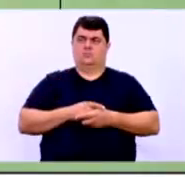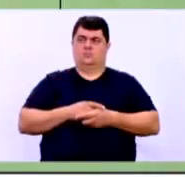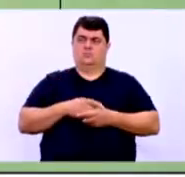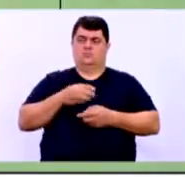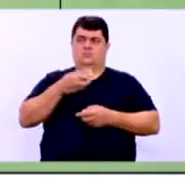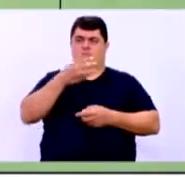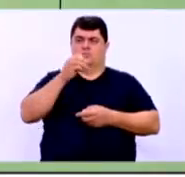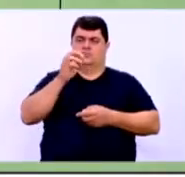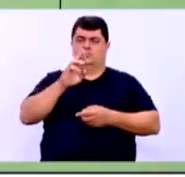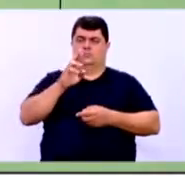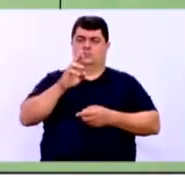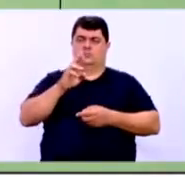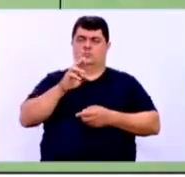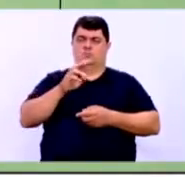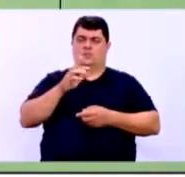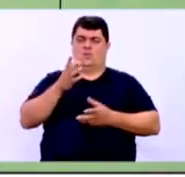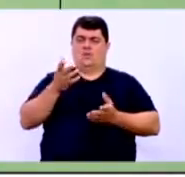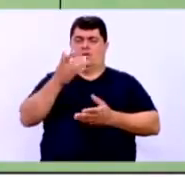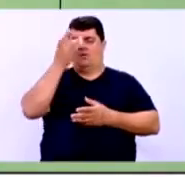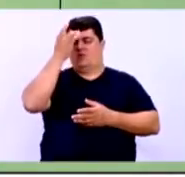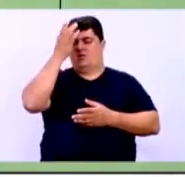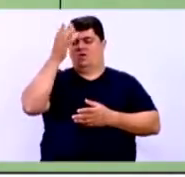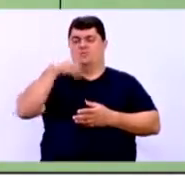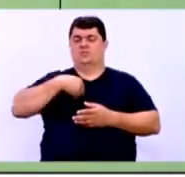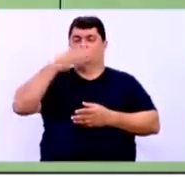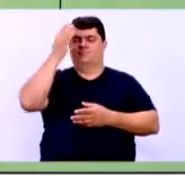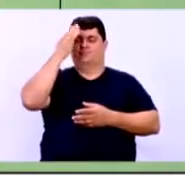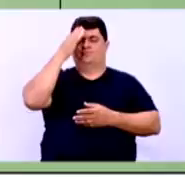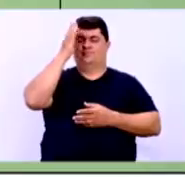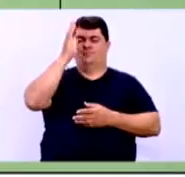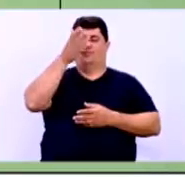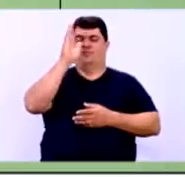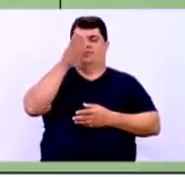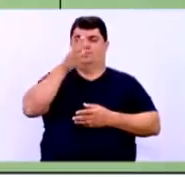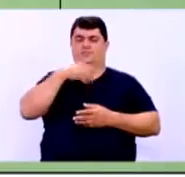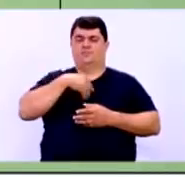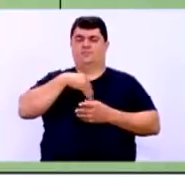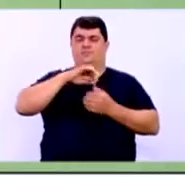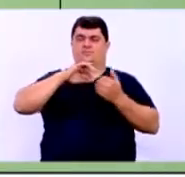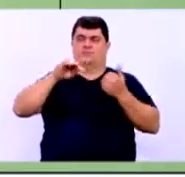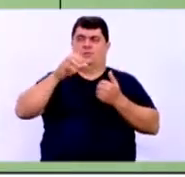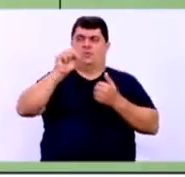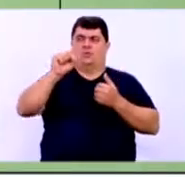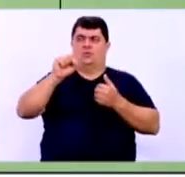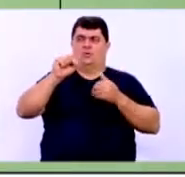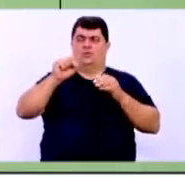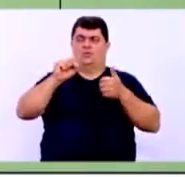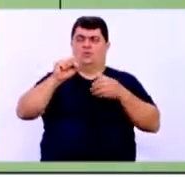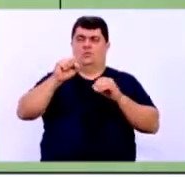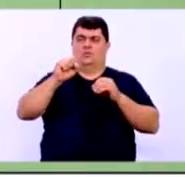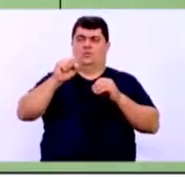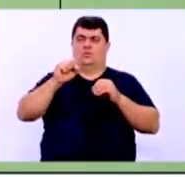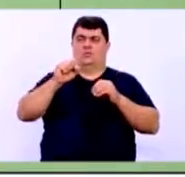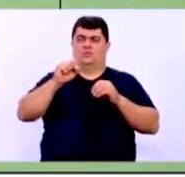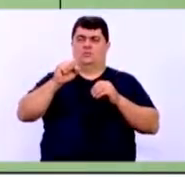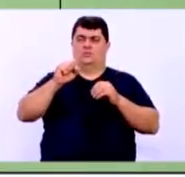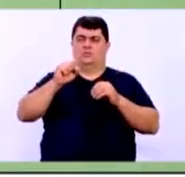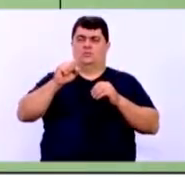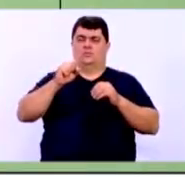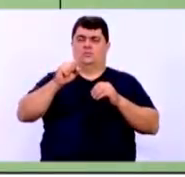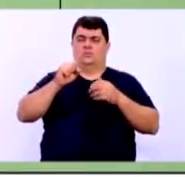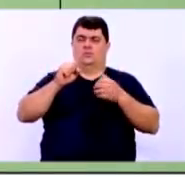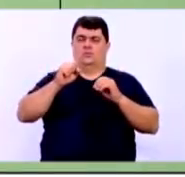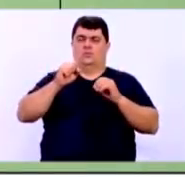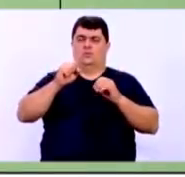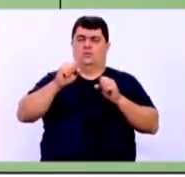a R$30. Agora ficou fácil, professor. Agora eu já sei de cor. Eu separo o 8, separo o 10. O 8 era 25,